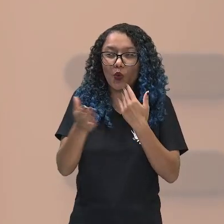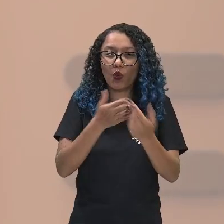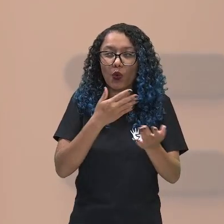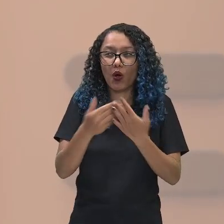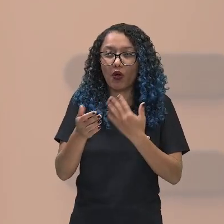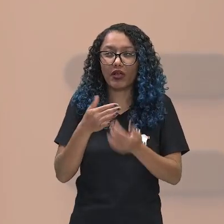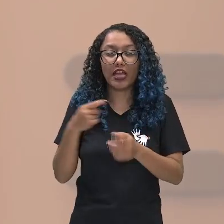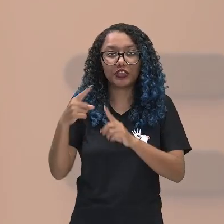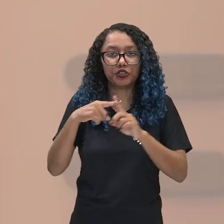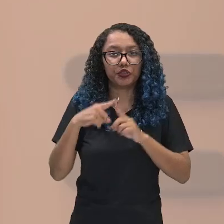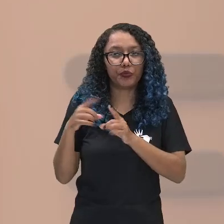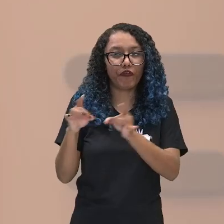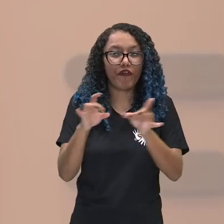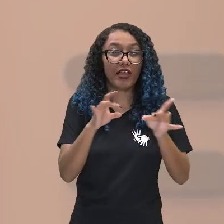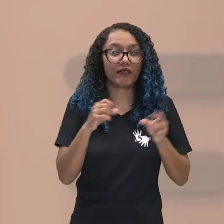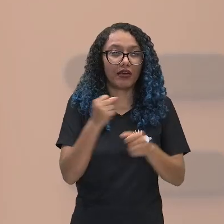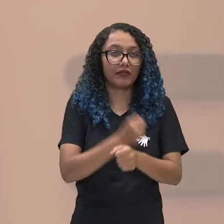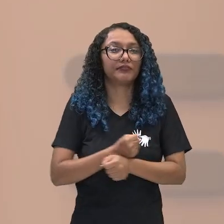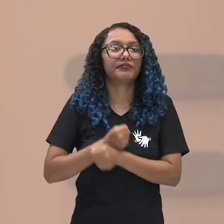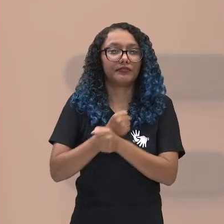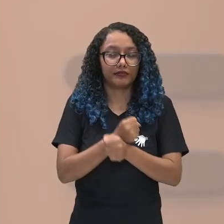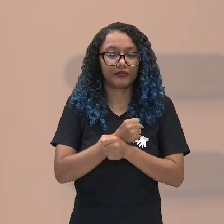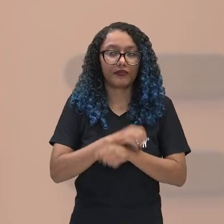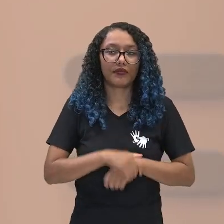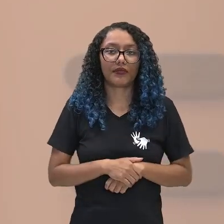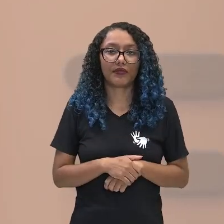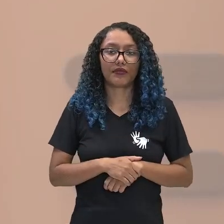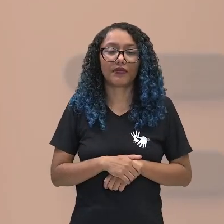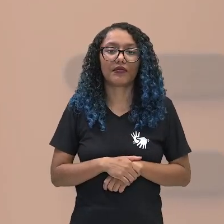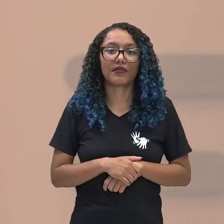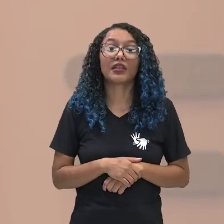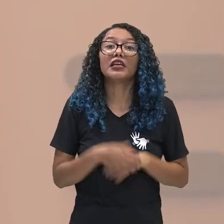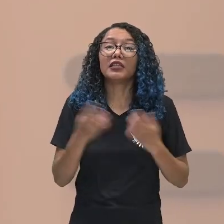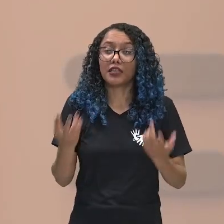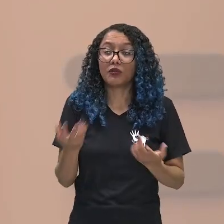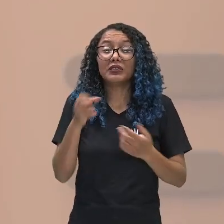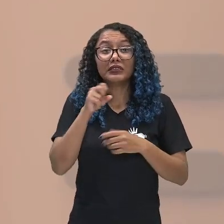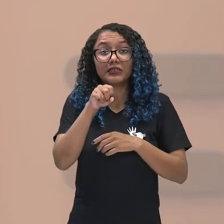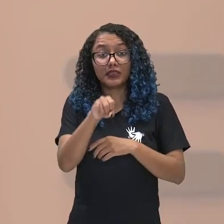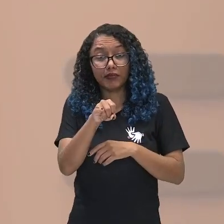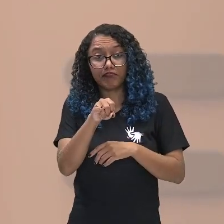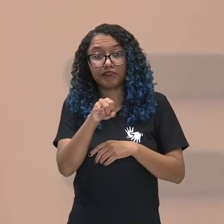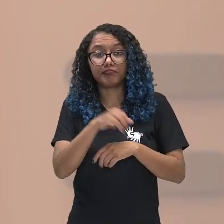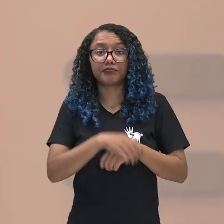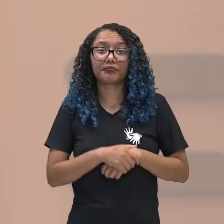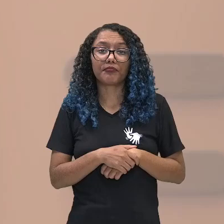tráfico negreiro. Na visão, então, inglesa, com a abolição da escravidão,